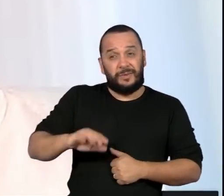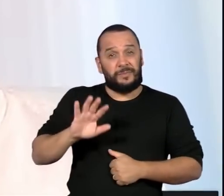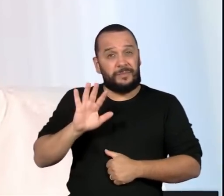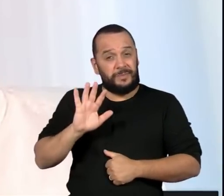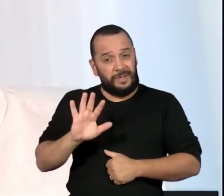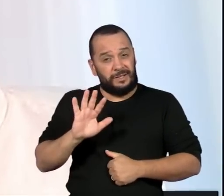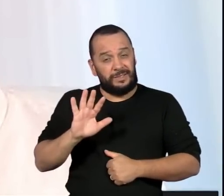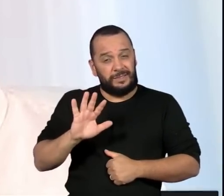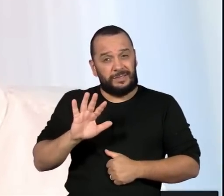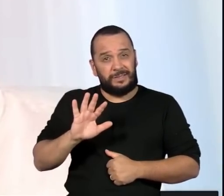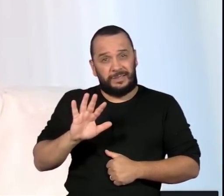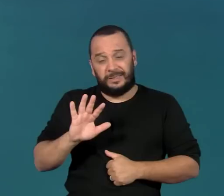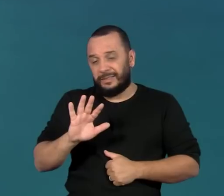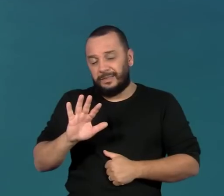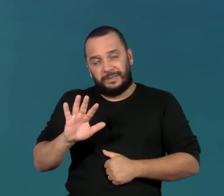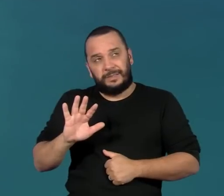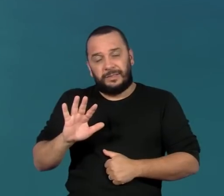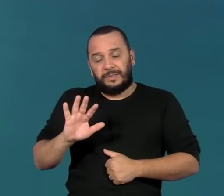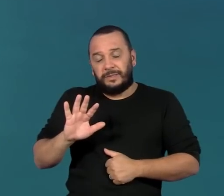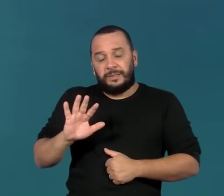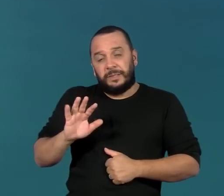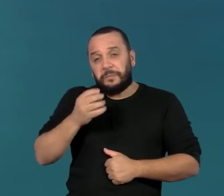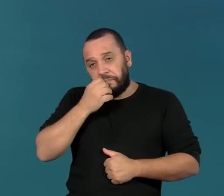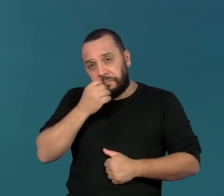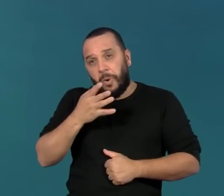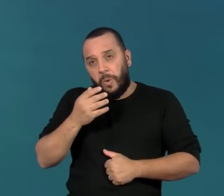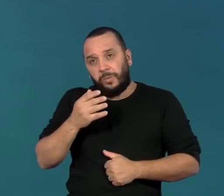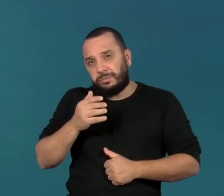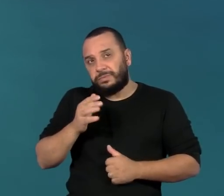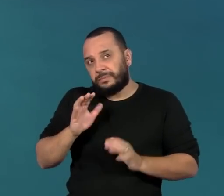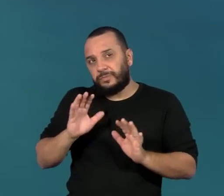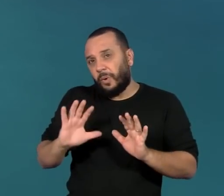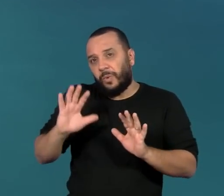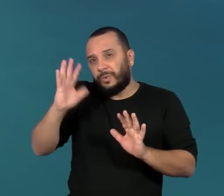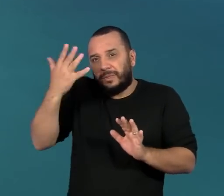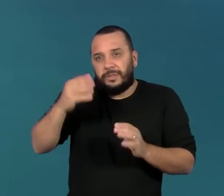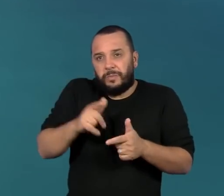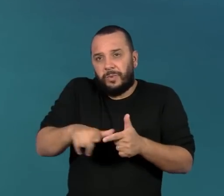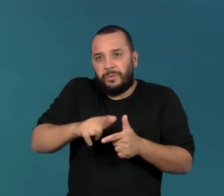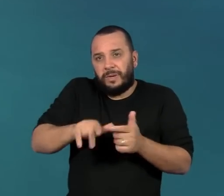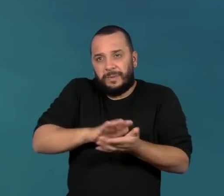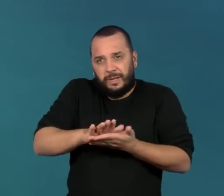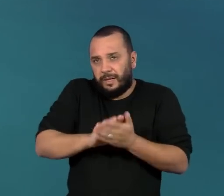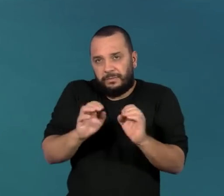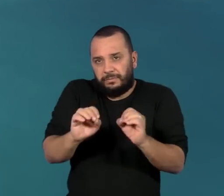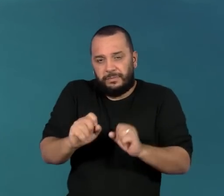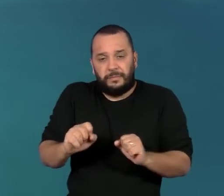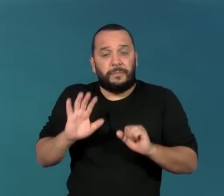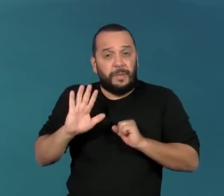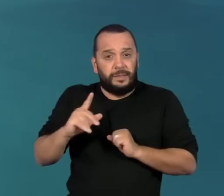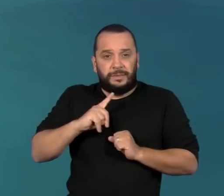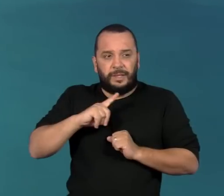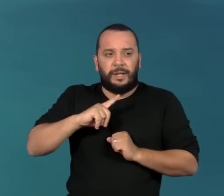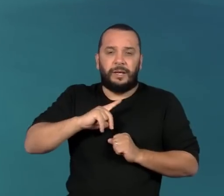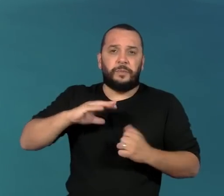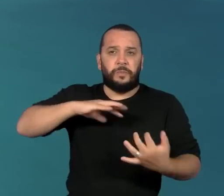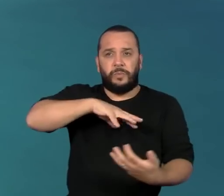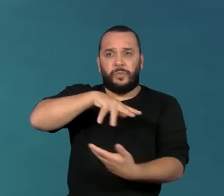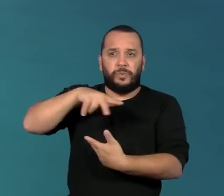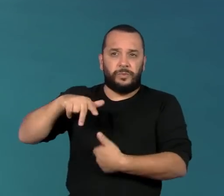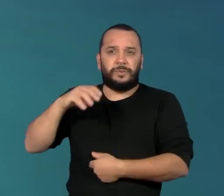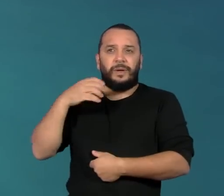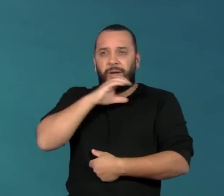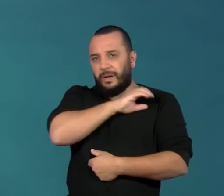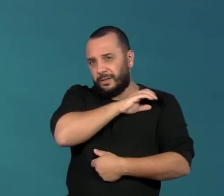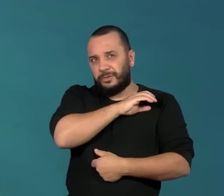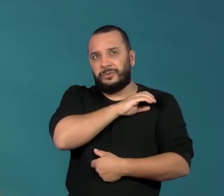não ocorre na região. A gente tem a questão do aquecimento global, trazendo aí efeitos, né, tanto para